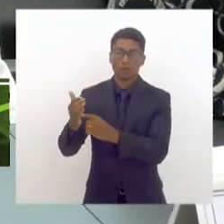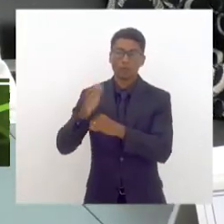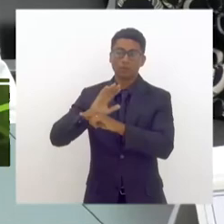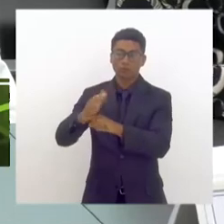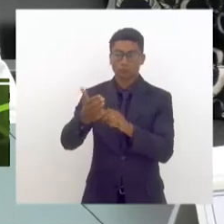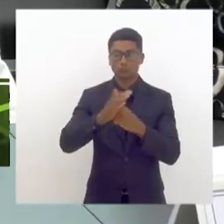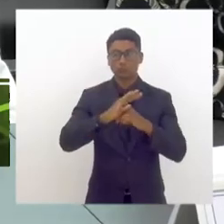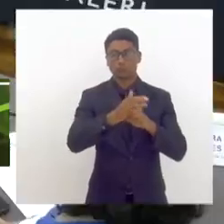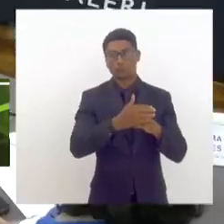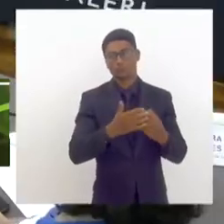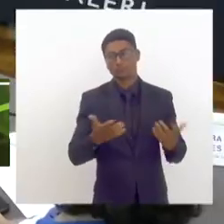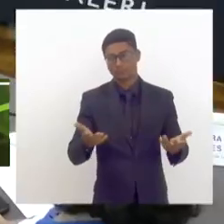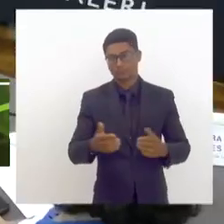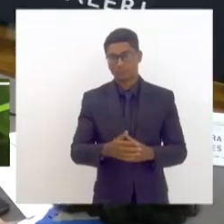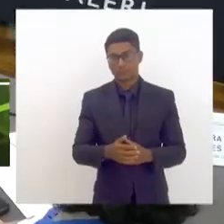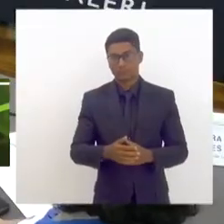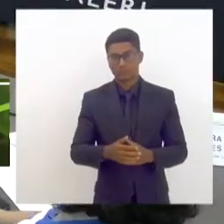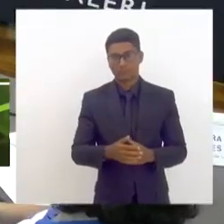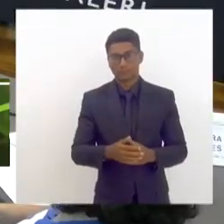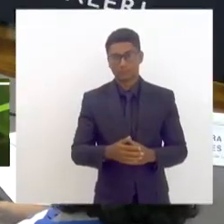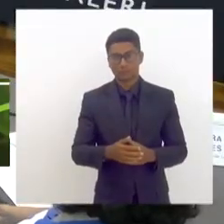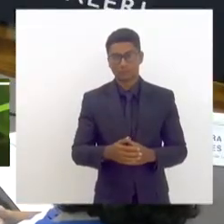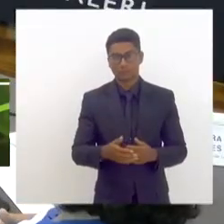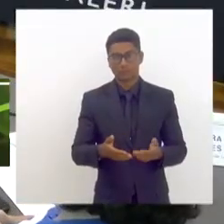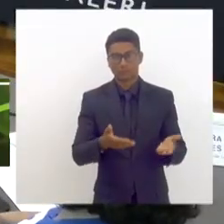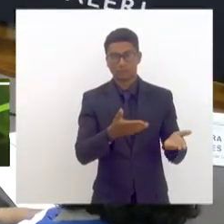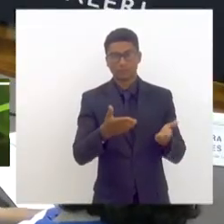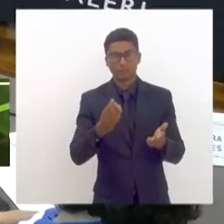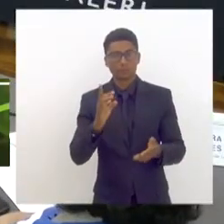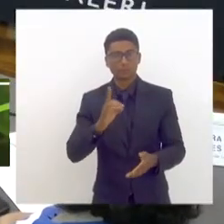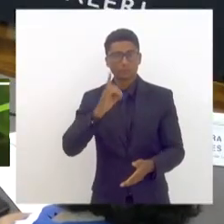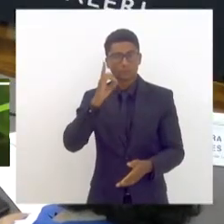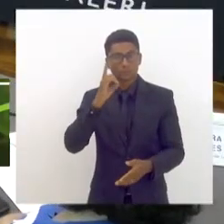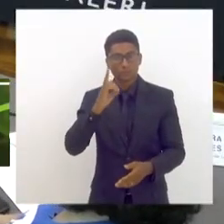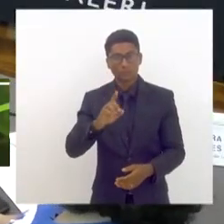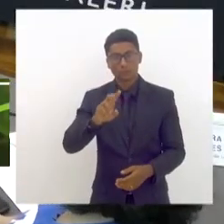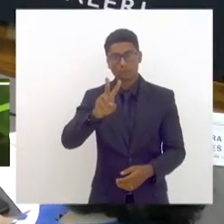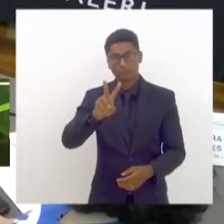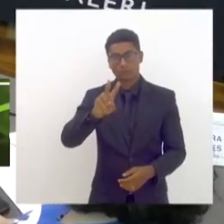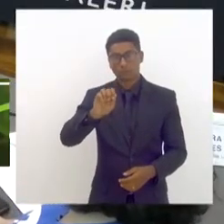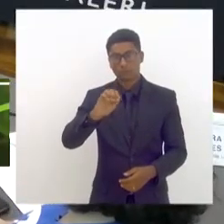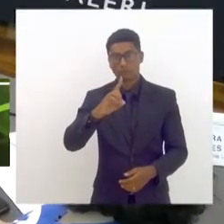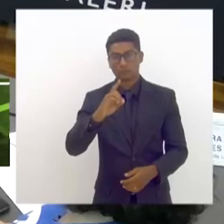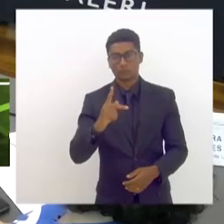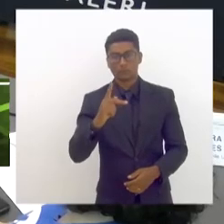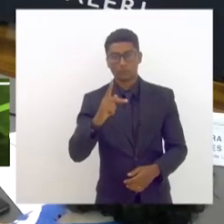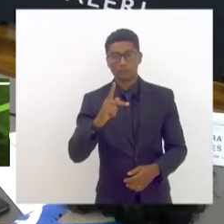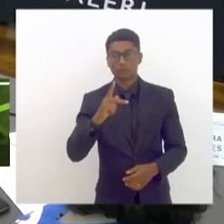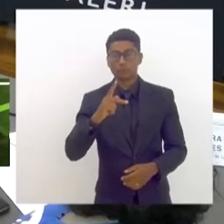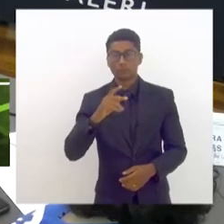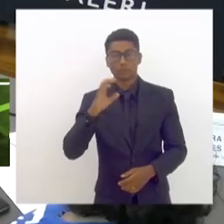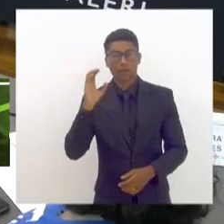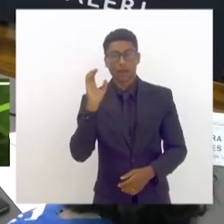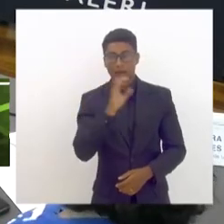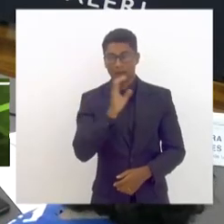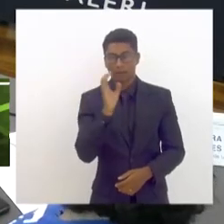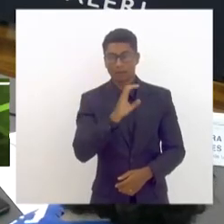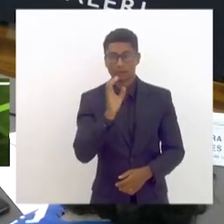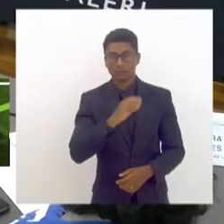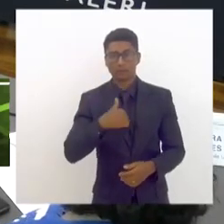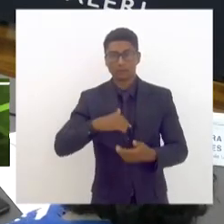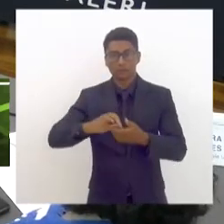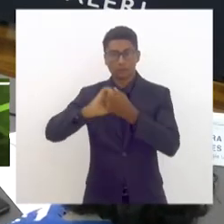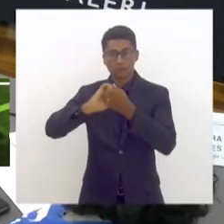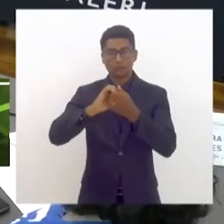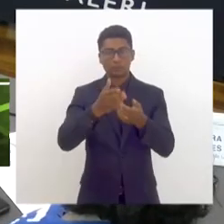Agradeço, Alessandro. Passa a palavra aqui para o deputado Valdec Carneiro. Não, obrigado. Muito breve. Eu quero cumprimentar